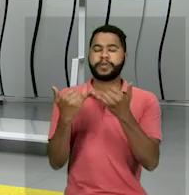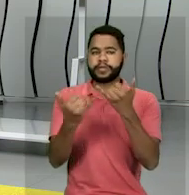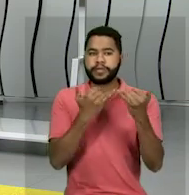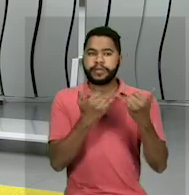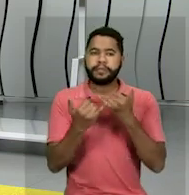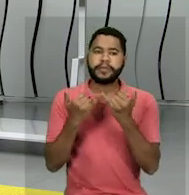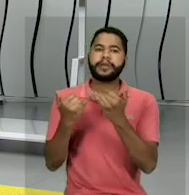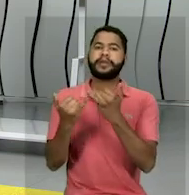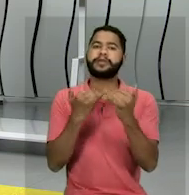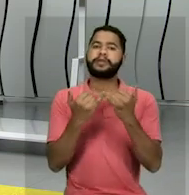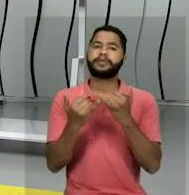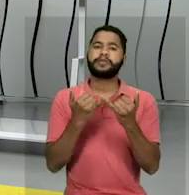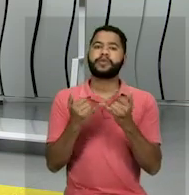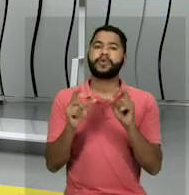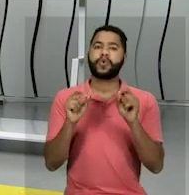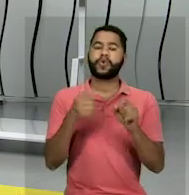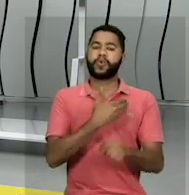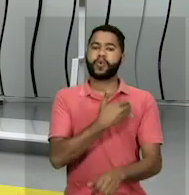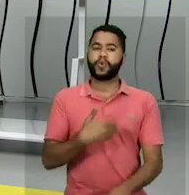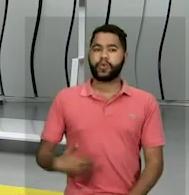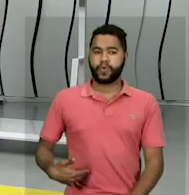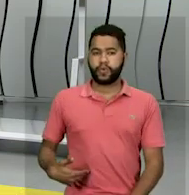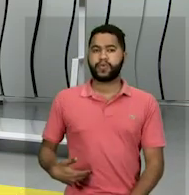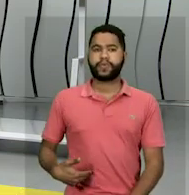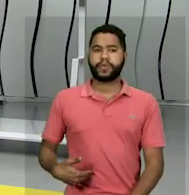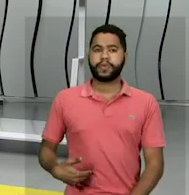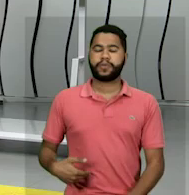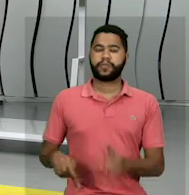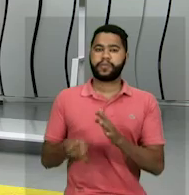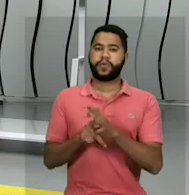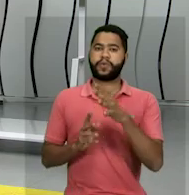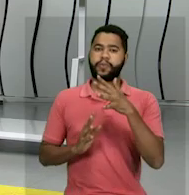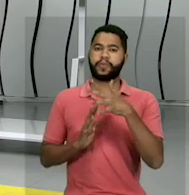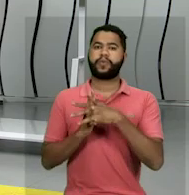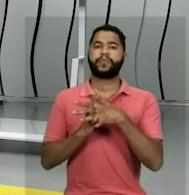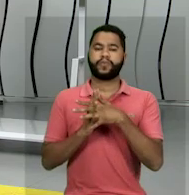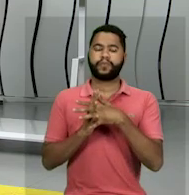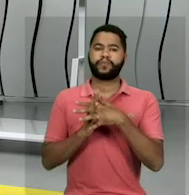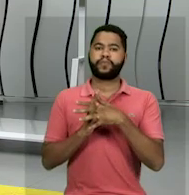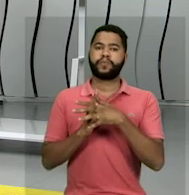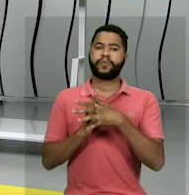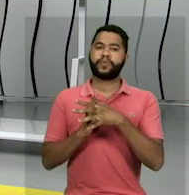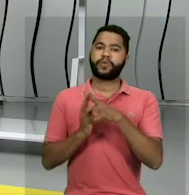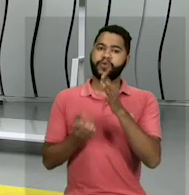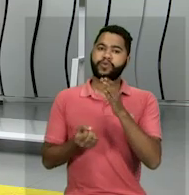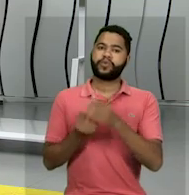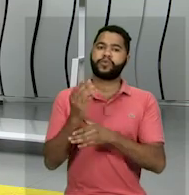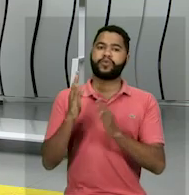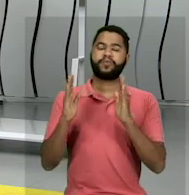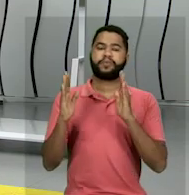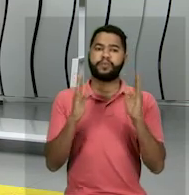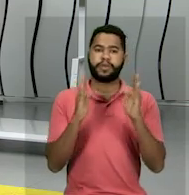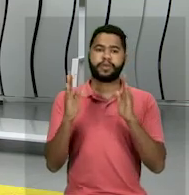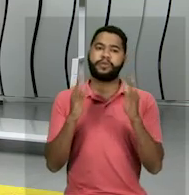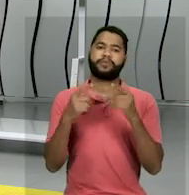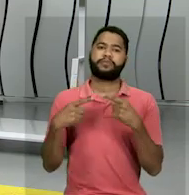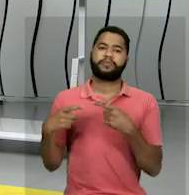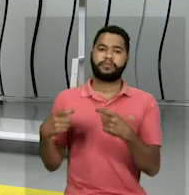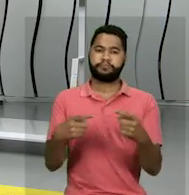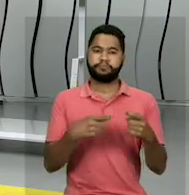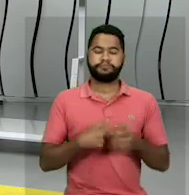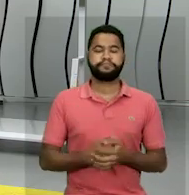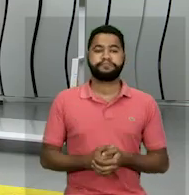uma aproximação com os governos totalitários ali surgidos no período entre guerras.